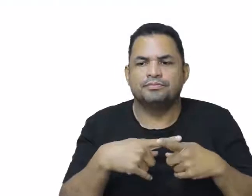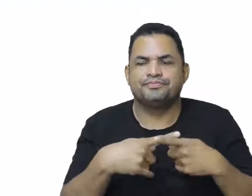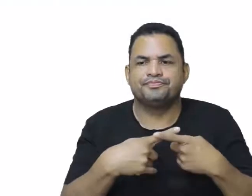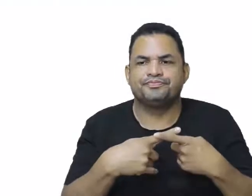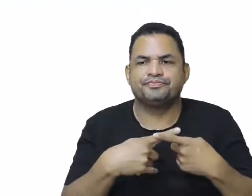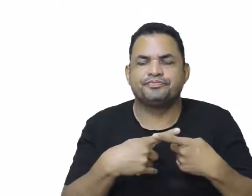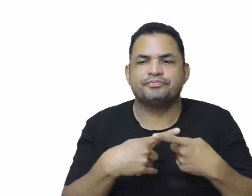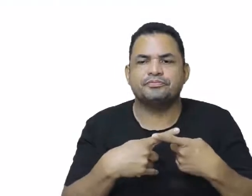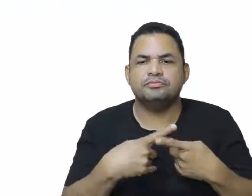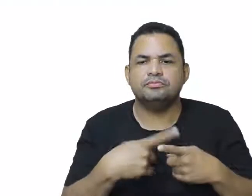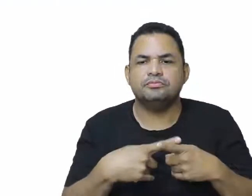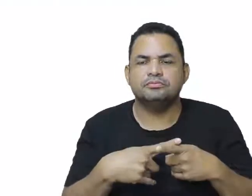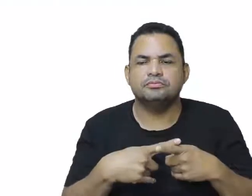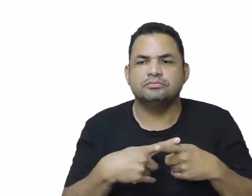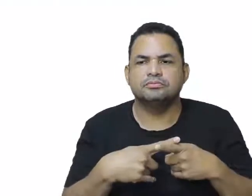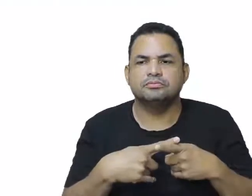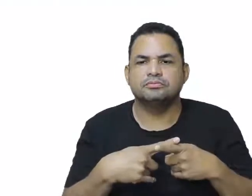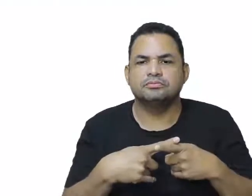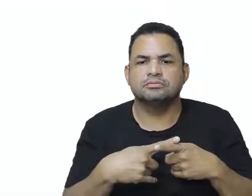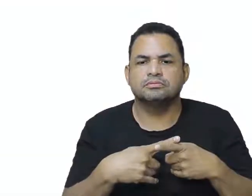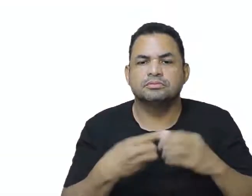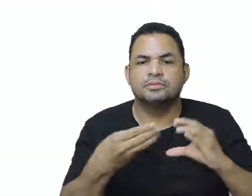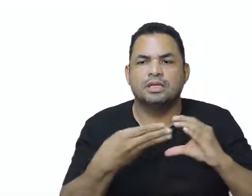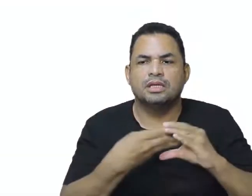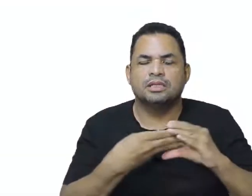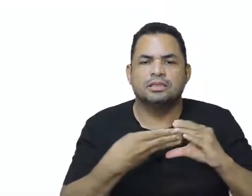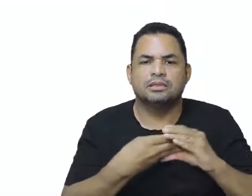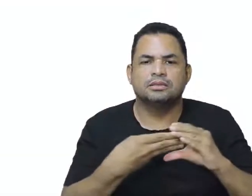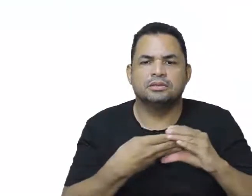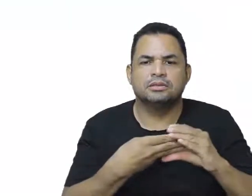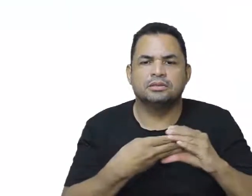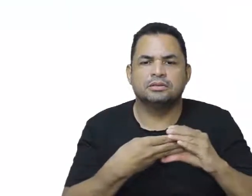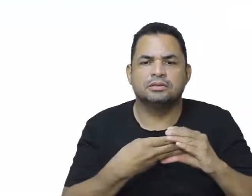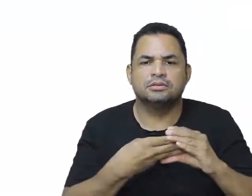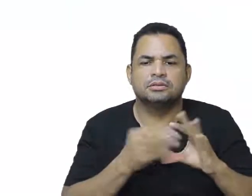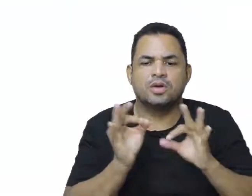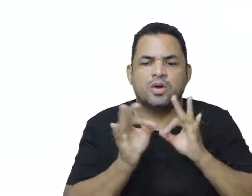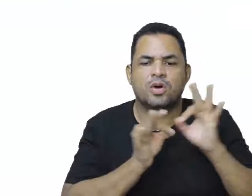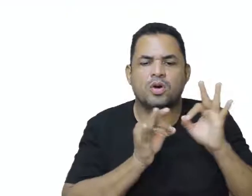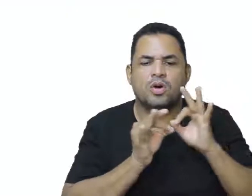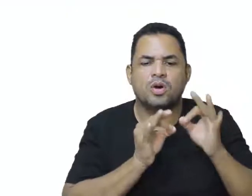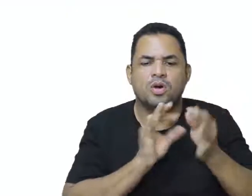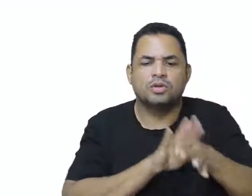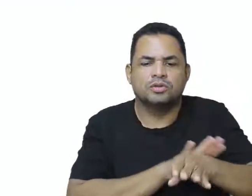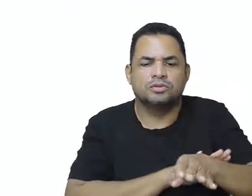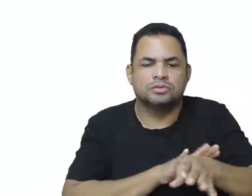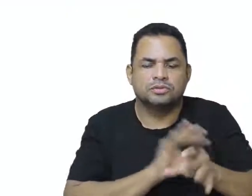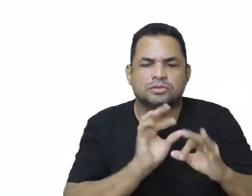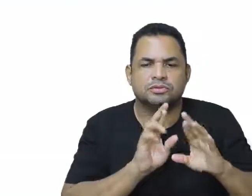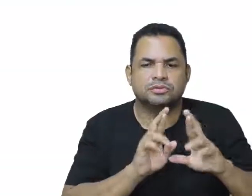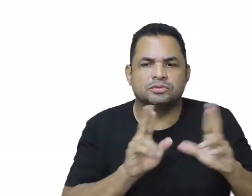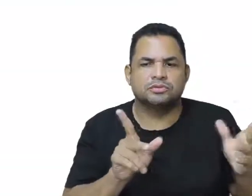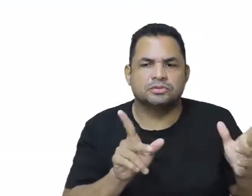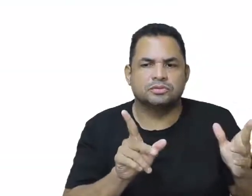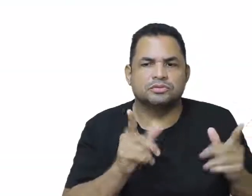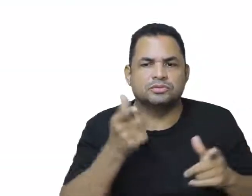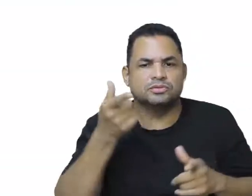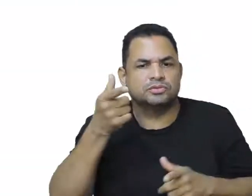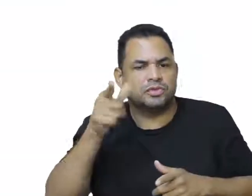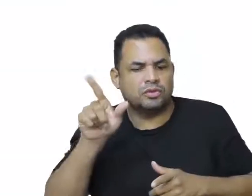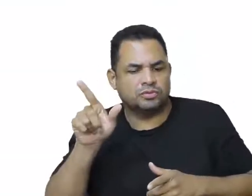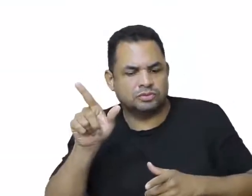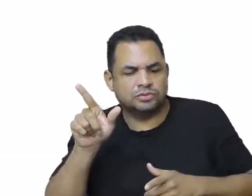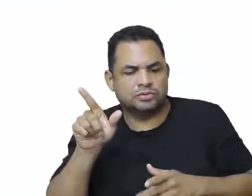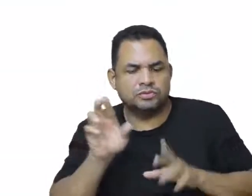última aula, o porquê que uma célula que forma um tecido, ela é diferente de uma outra célula que